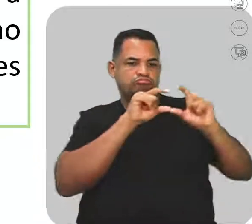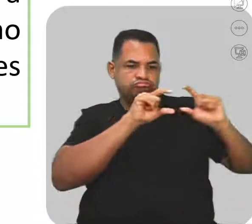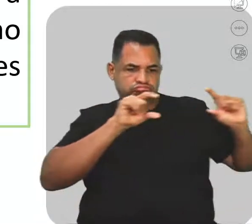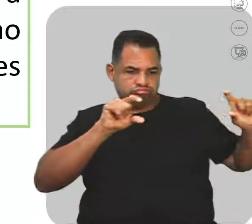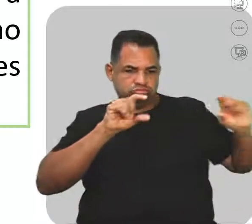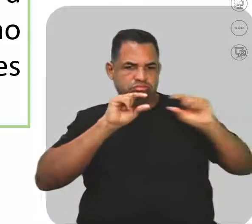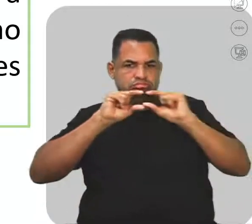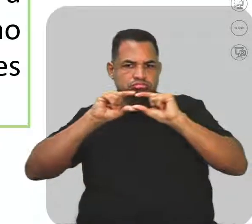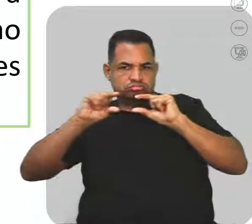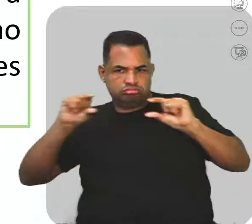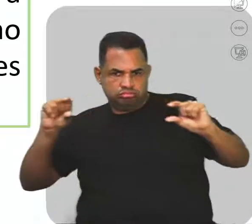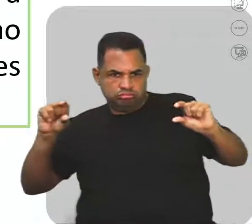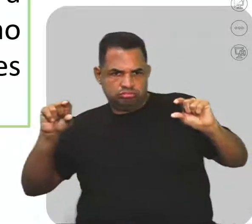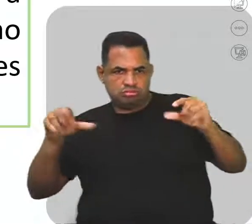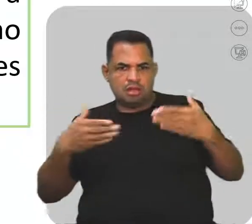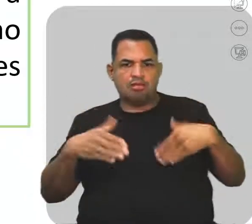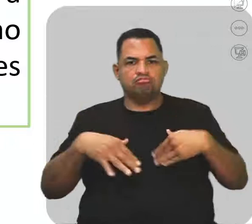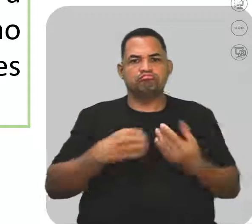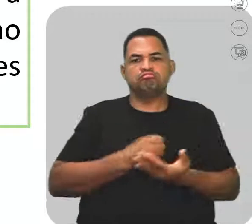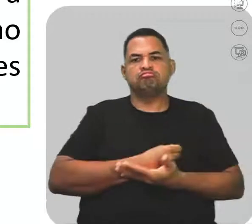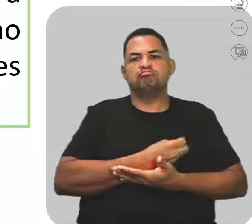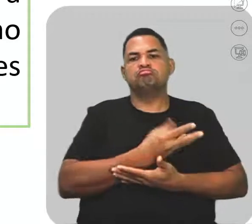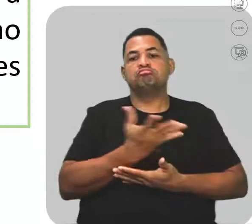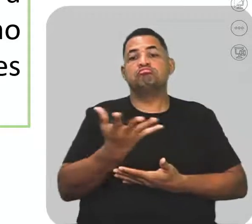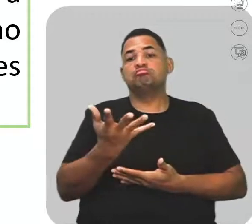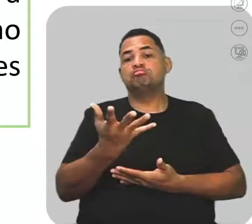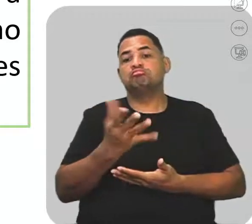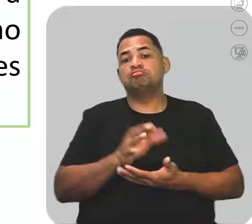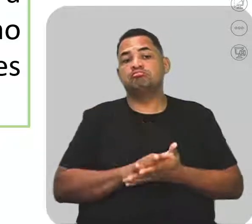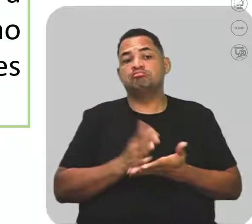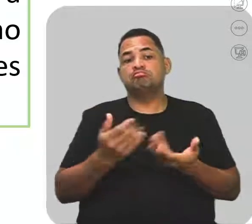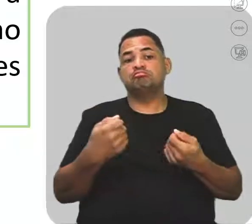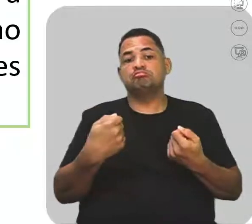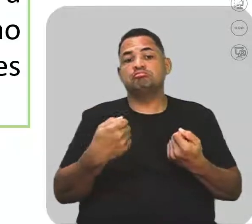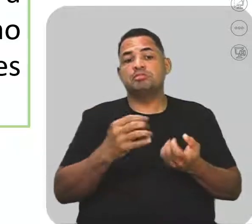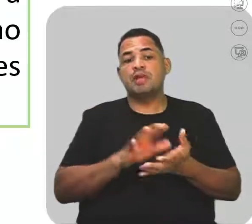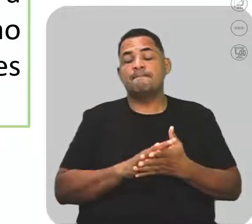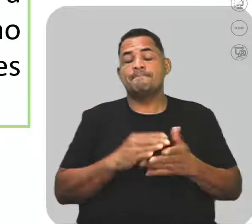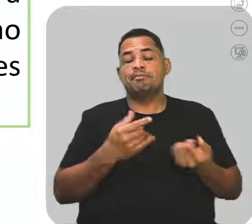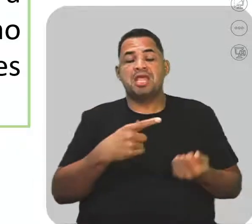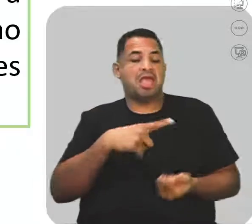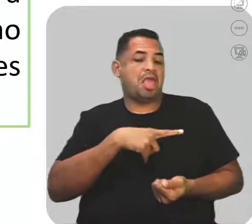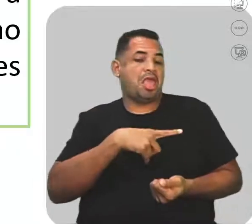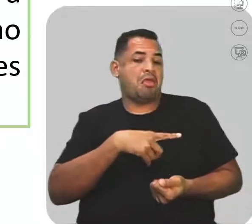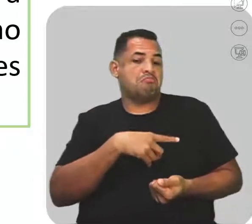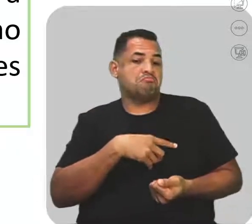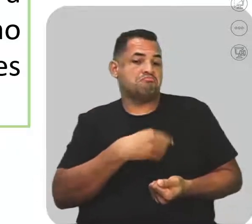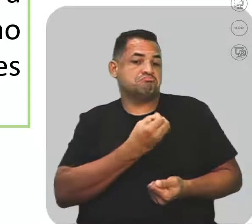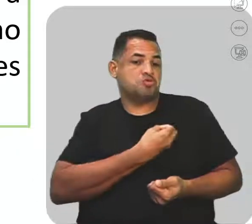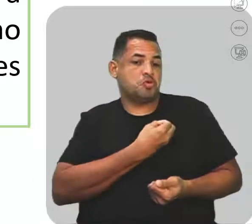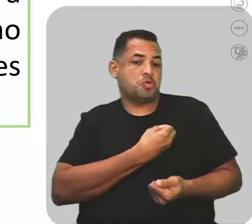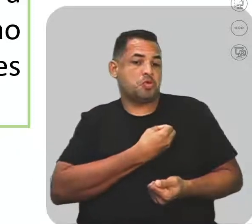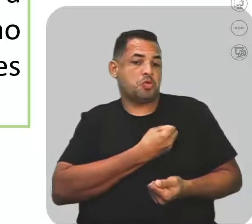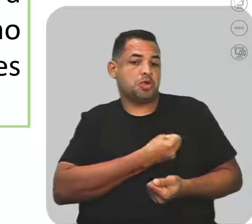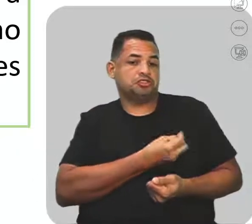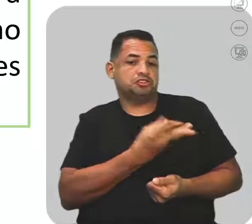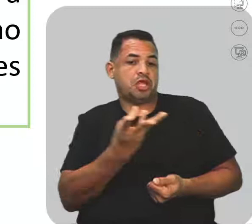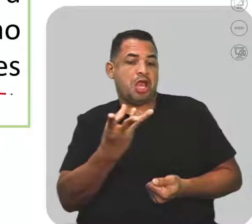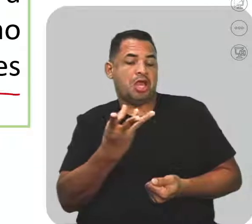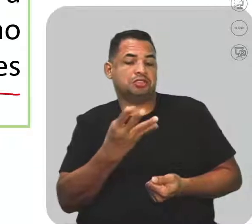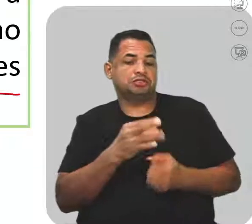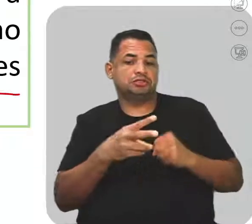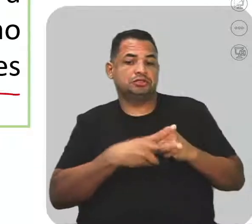Nesse caso, a quantidade de oração, ela é sujeita ao número de verbo, tá? Ou